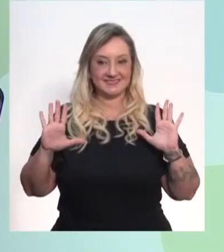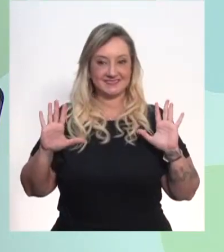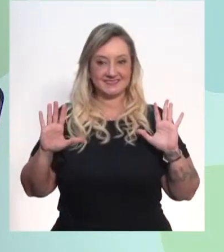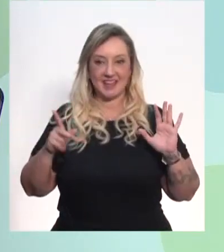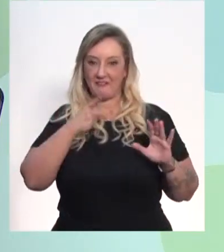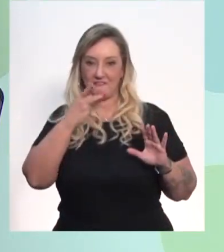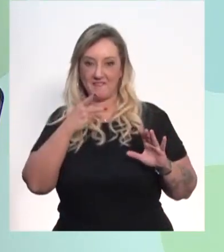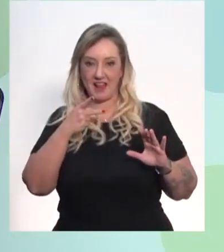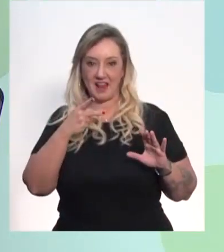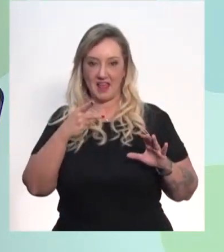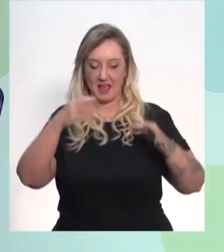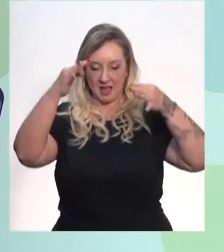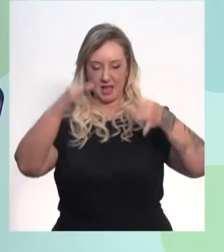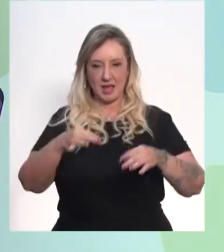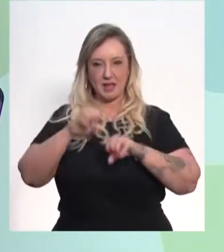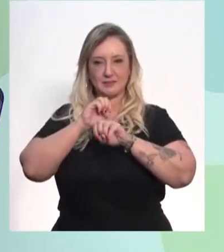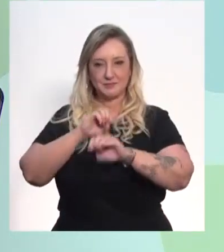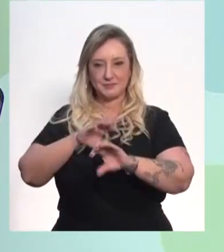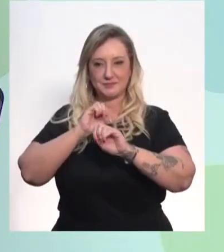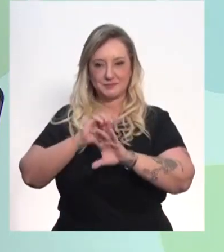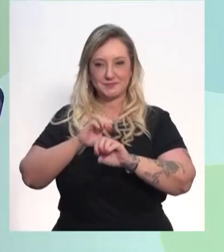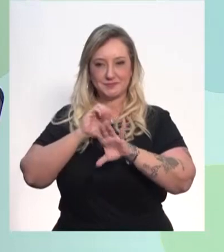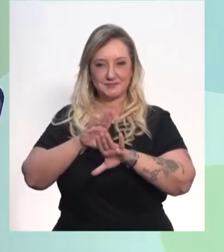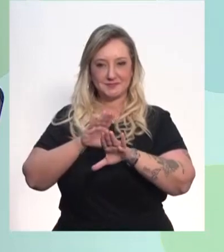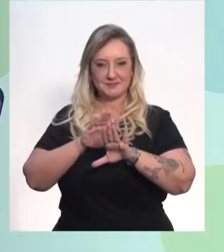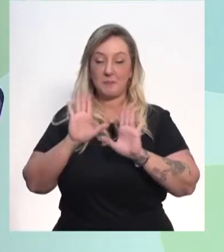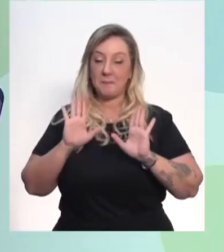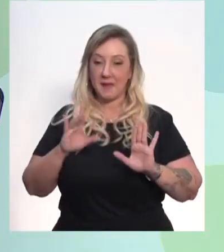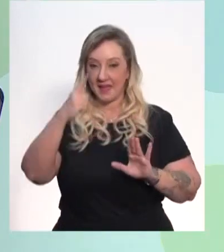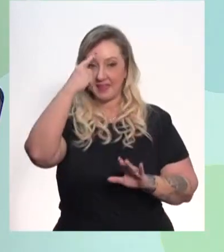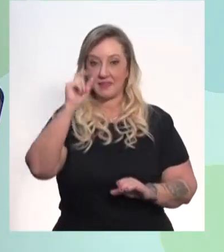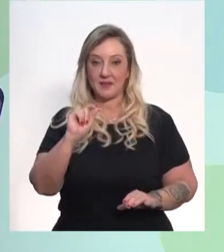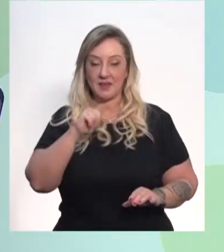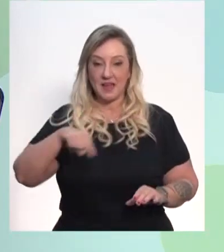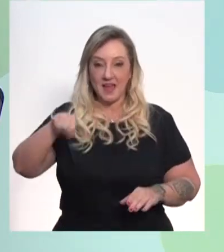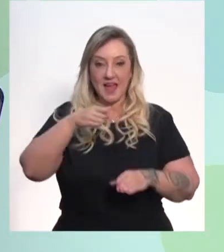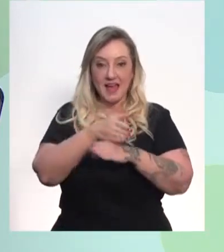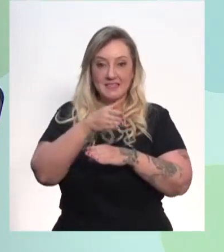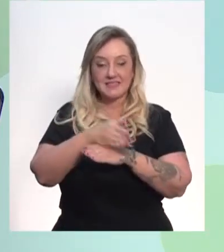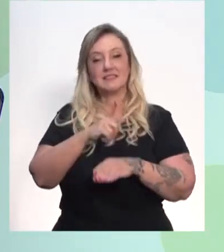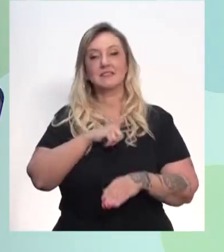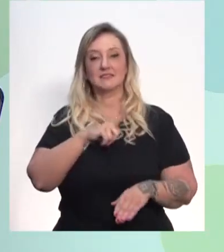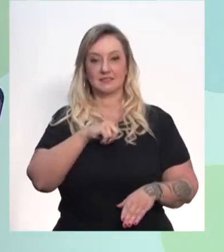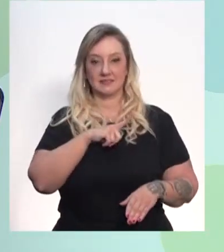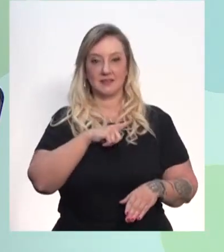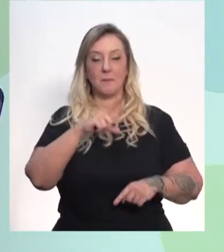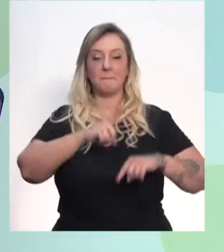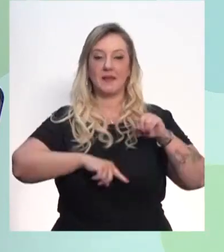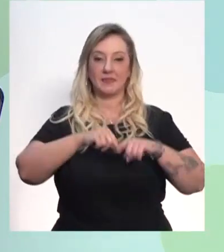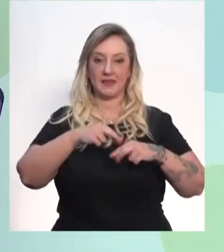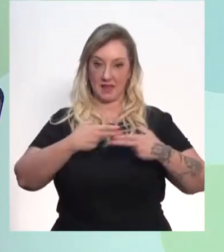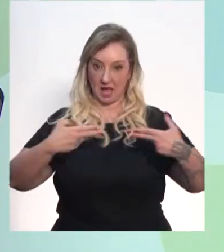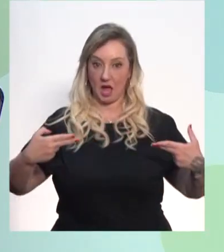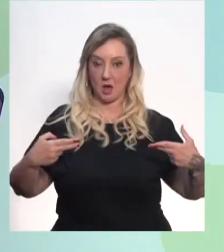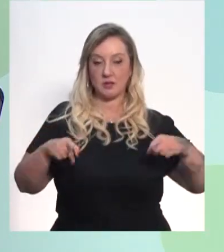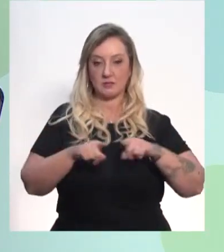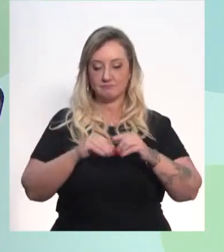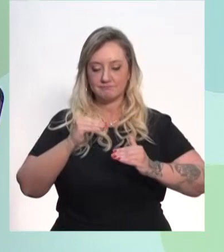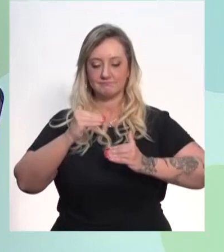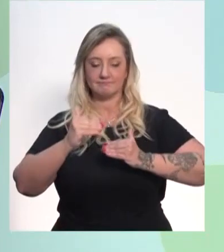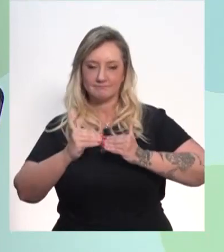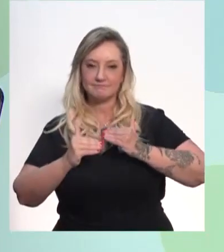pelo departamento. Claro que sempre articulado com a COPED, com as outras coordenadorias. Peço desculpas que só na hora que eu te apresentei, que eu falei, embora o